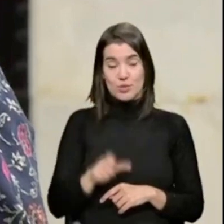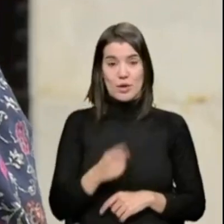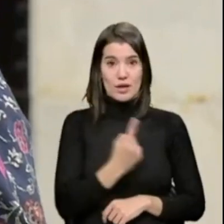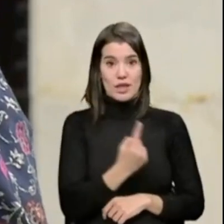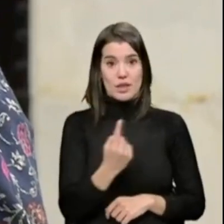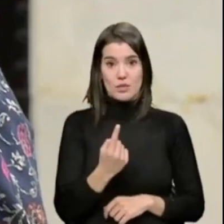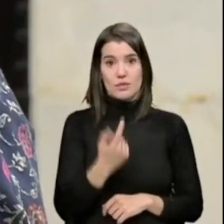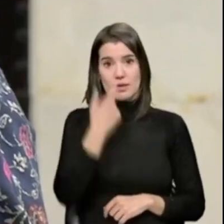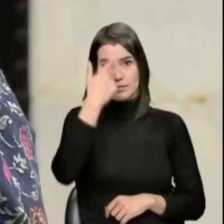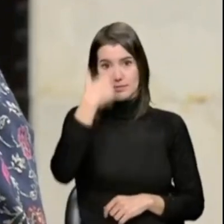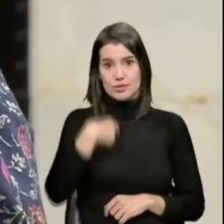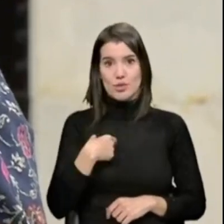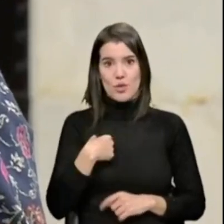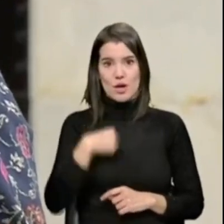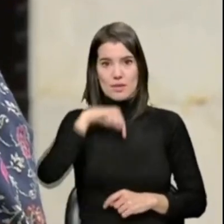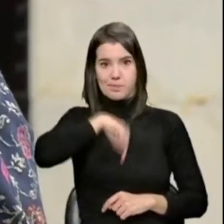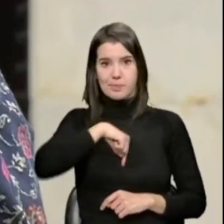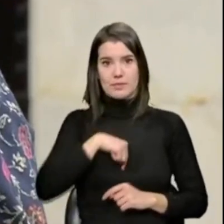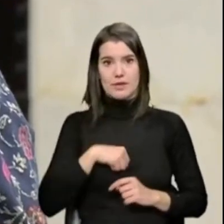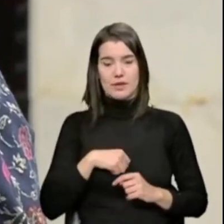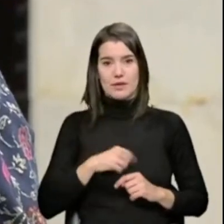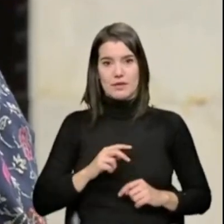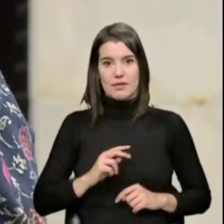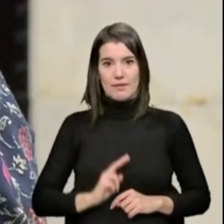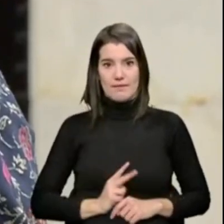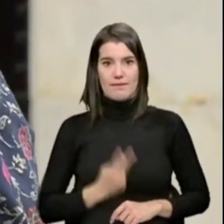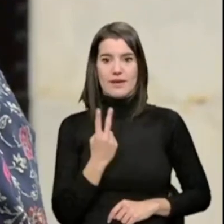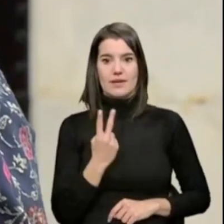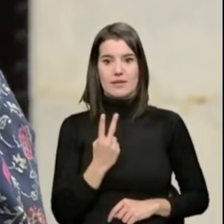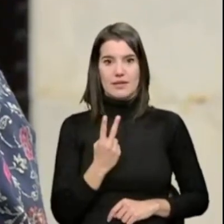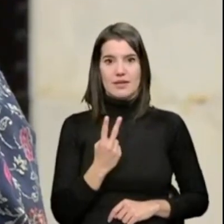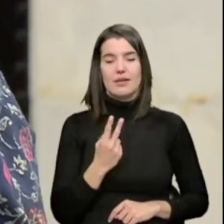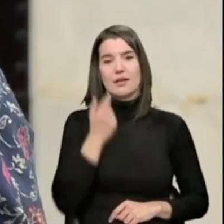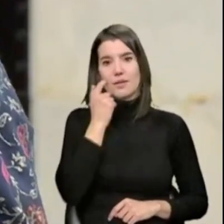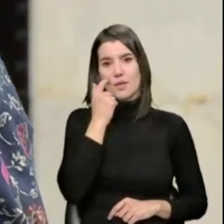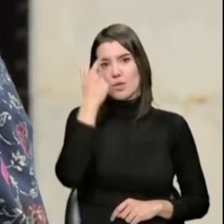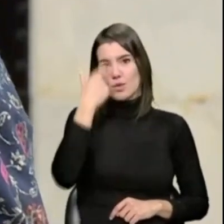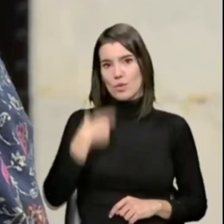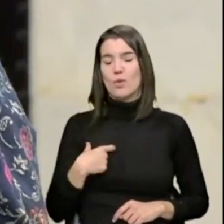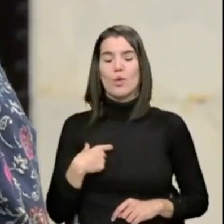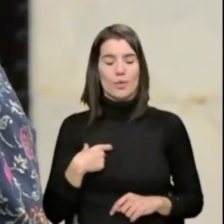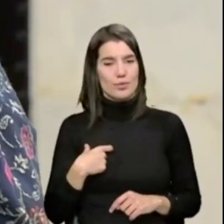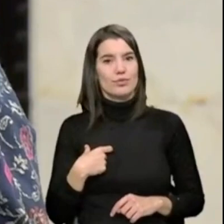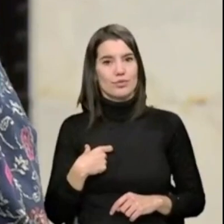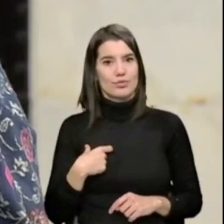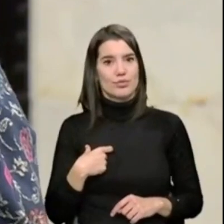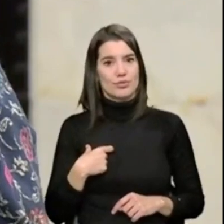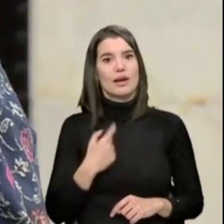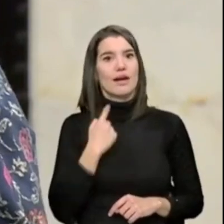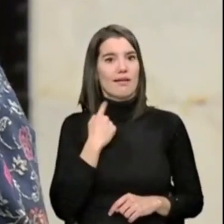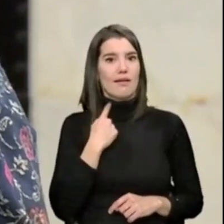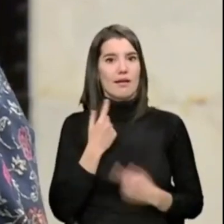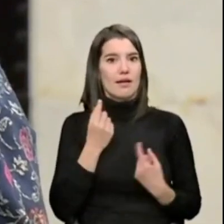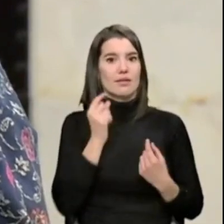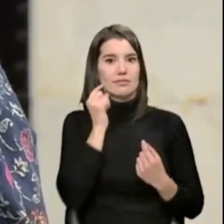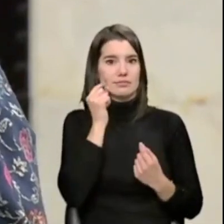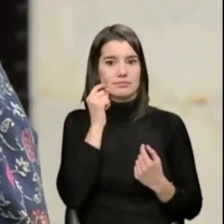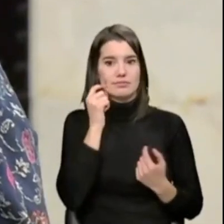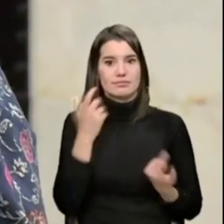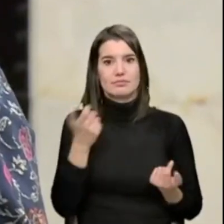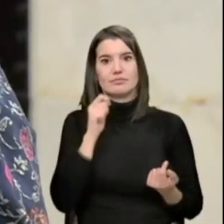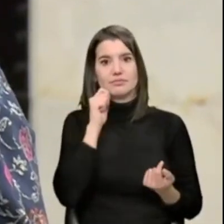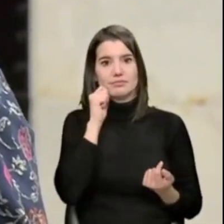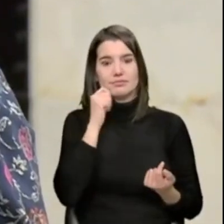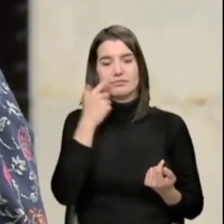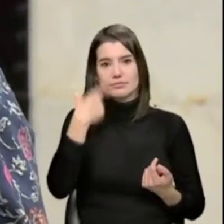são 2 entidades completamente diferentes. Uma fisionomia humana, corporal, feita de beijos